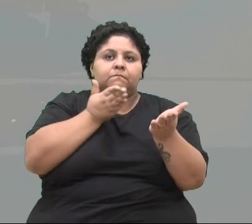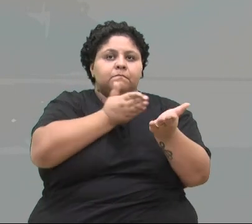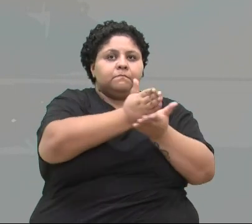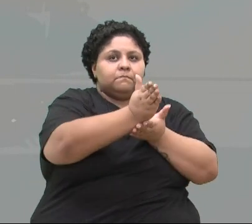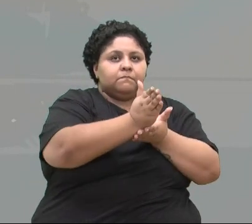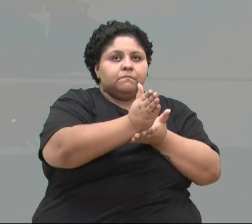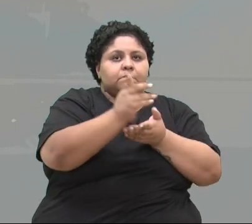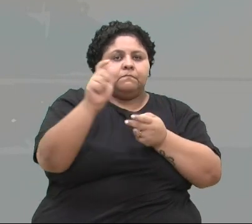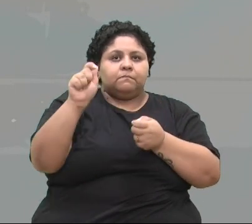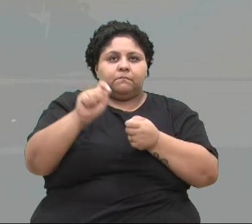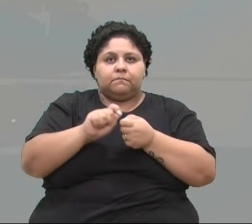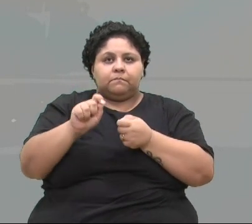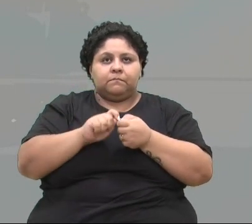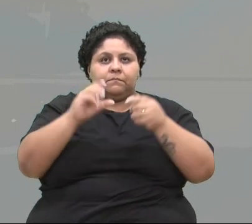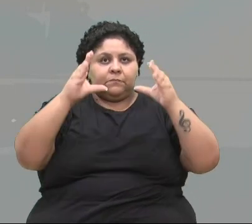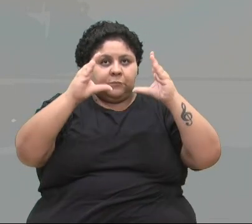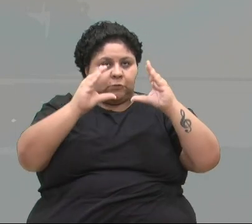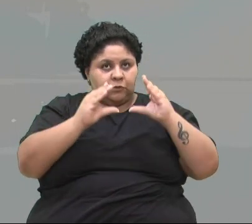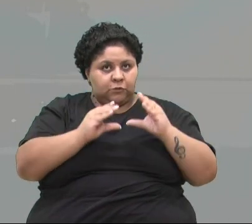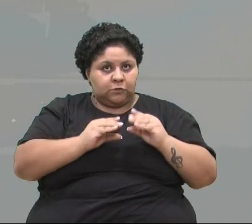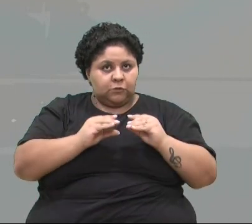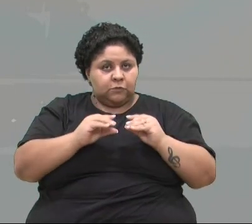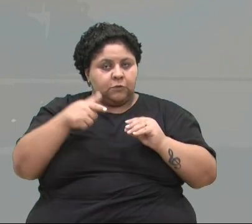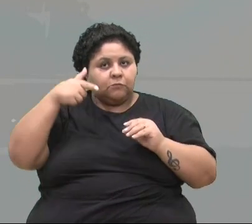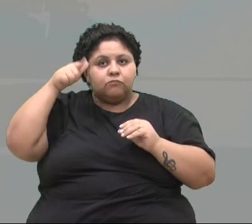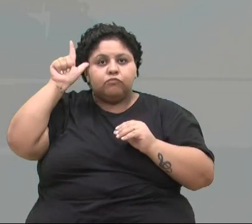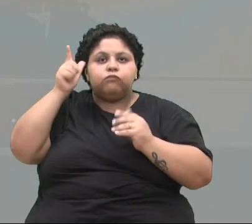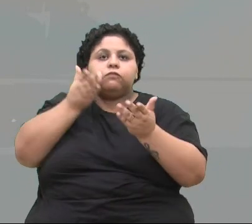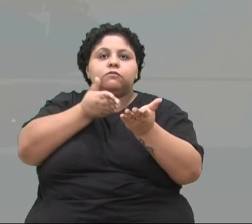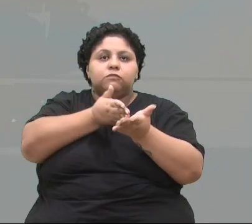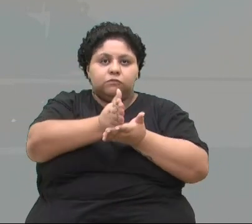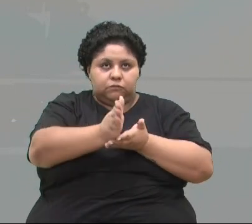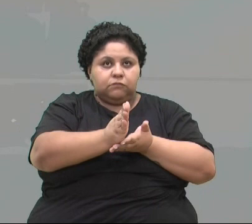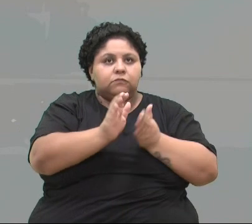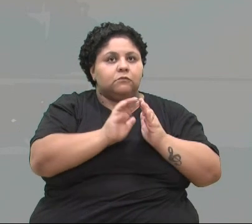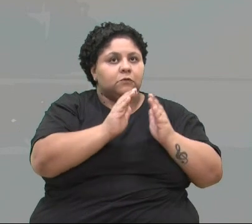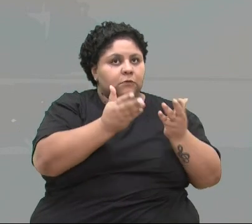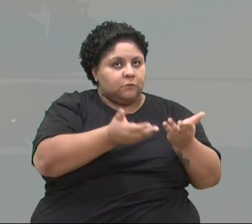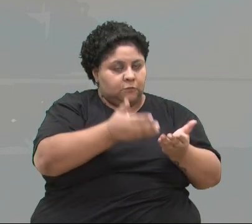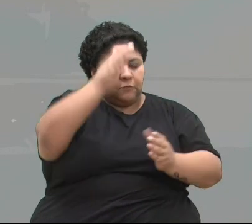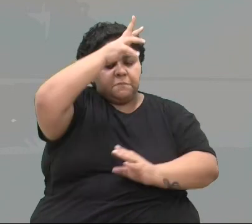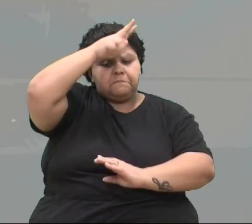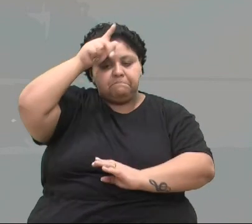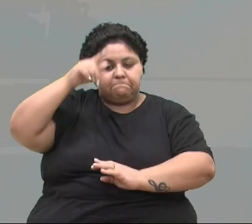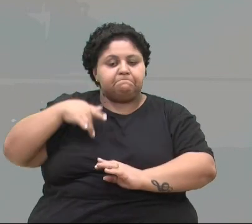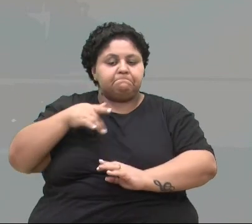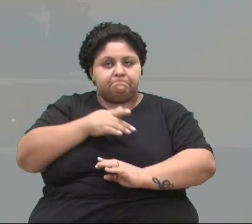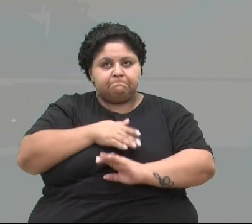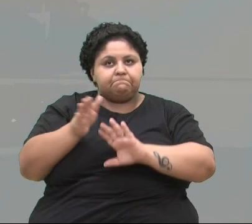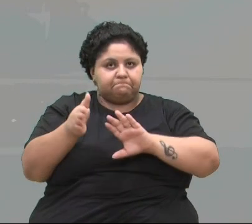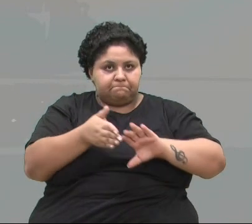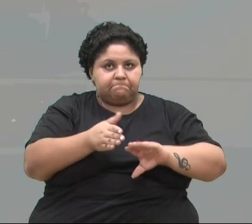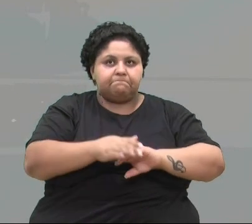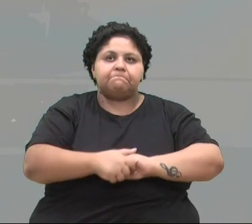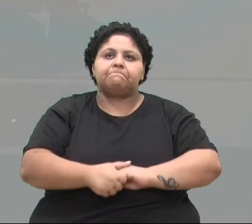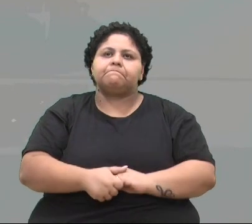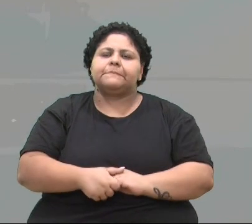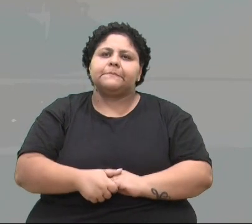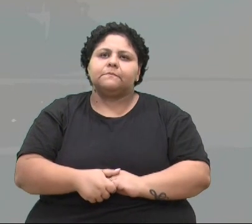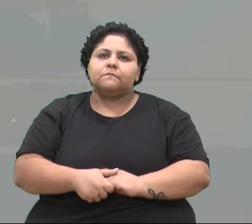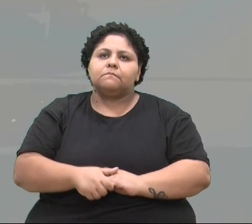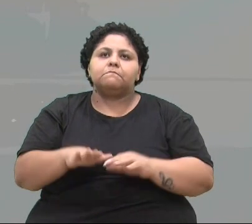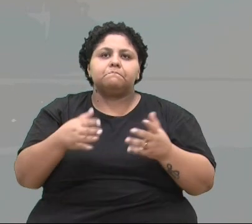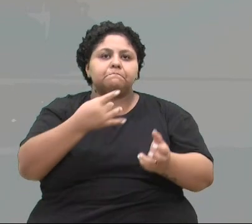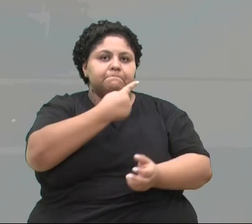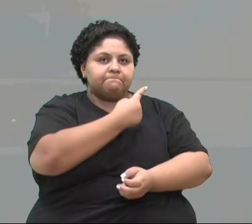foi realizada na noite de ontem. Foi aprovado também pelo Conselho Municipal de Saúde. Pode passar. Então,